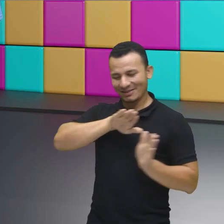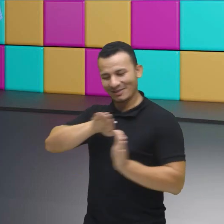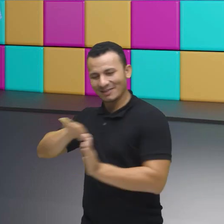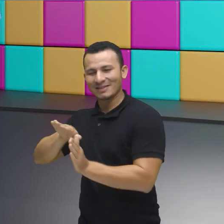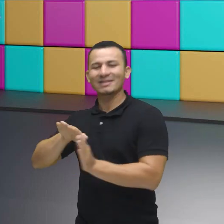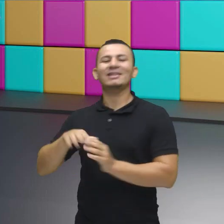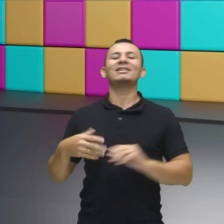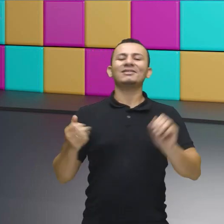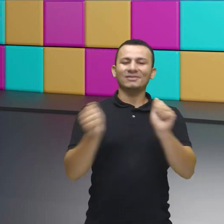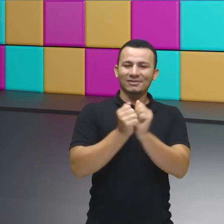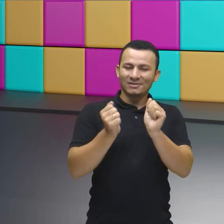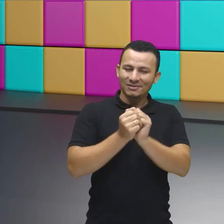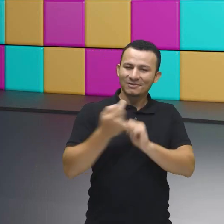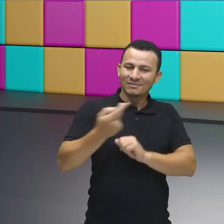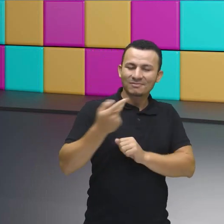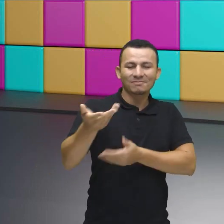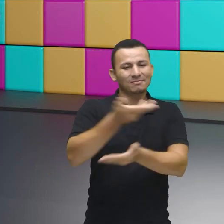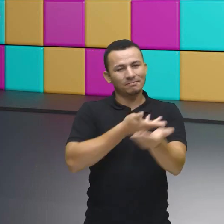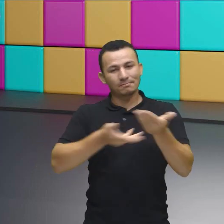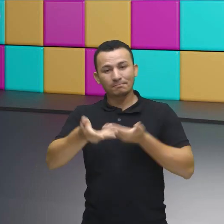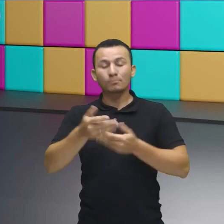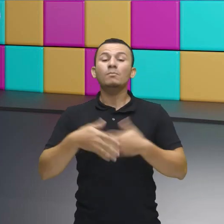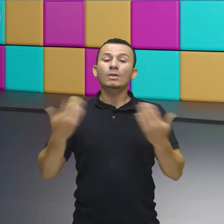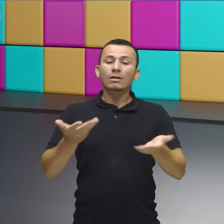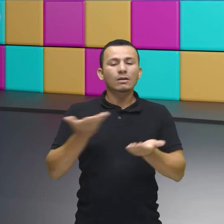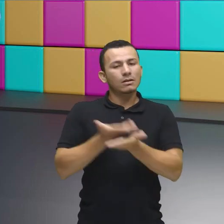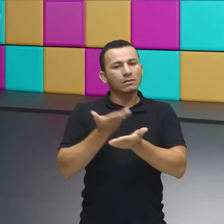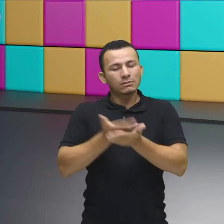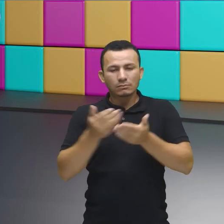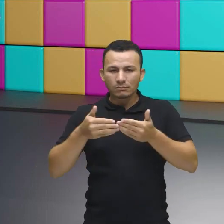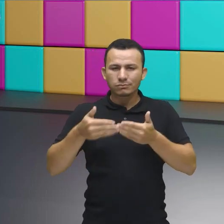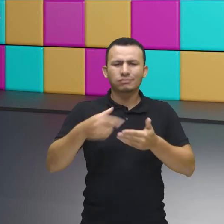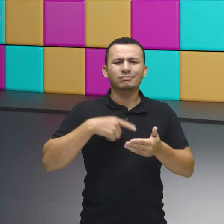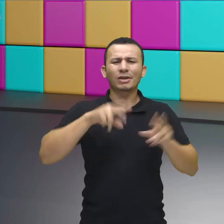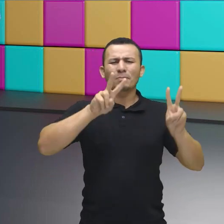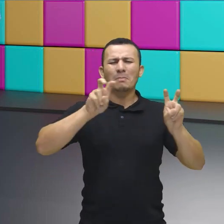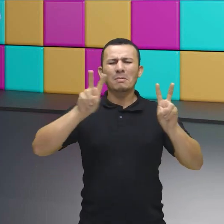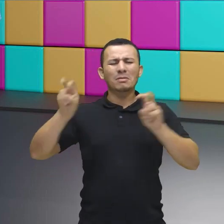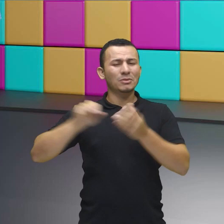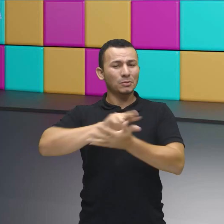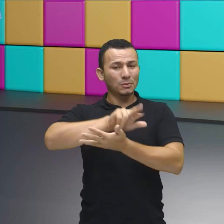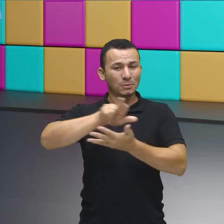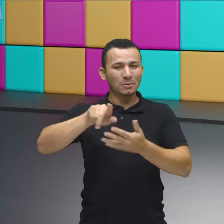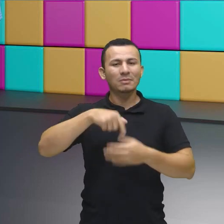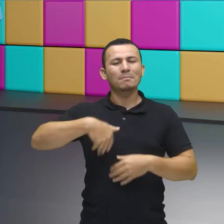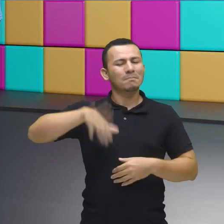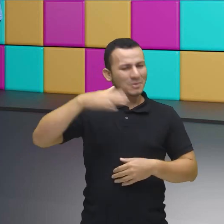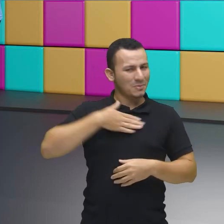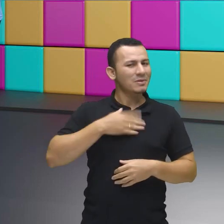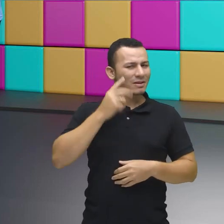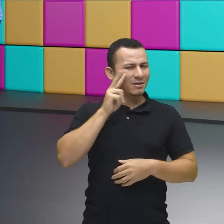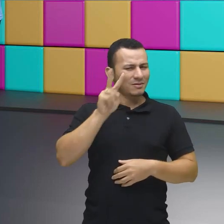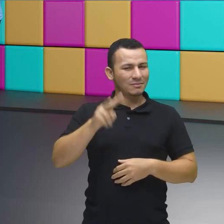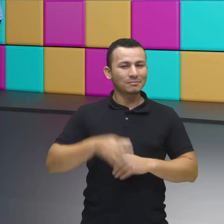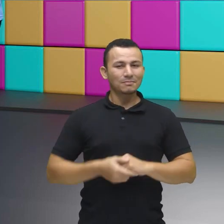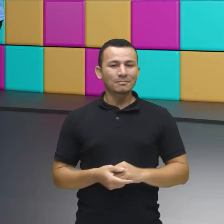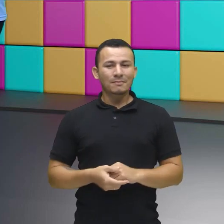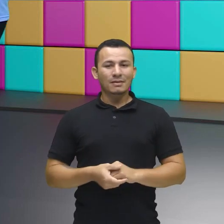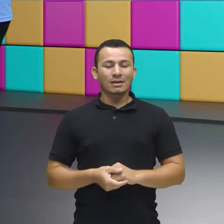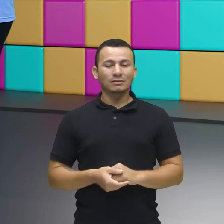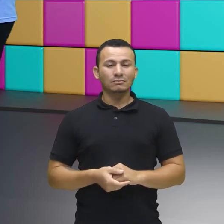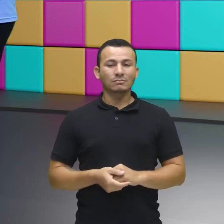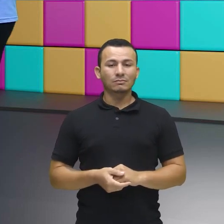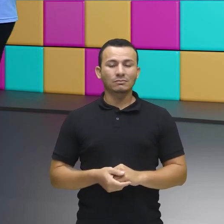momento, tá? Então vamos dar a continuidade, que nós temos muita coisa para mostrar para vocês. Vocês vão gostar muito do que vem ainda por aí,